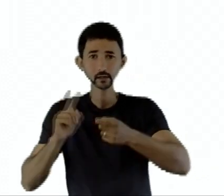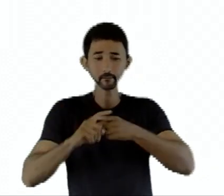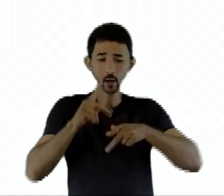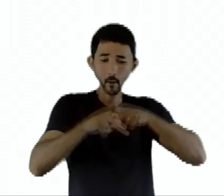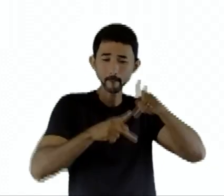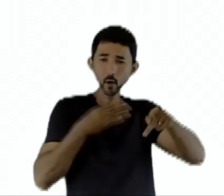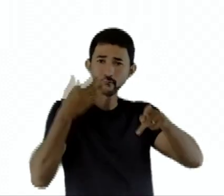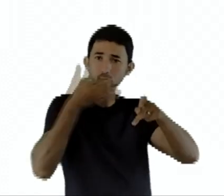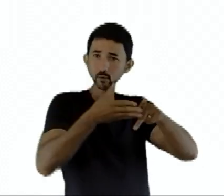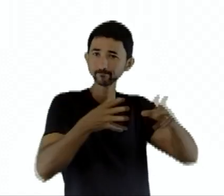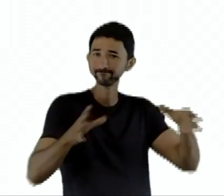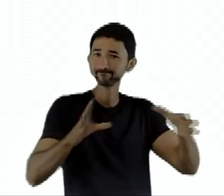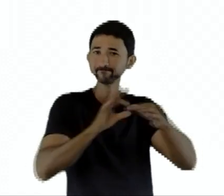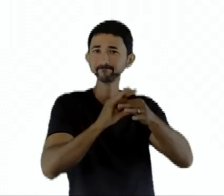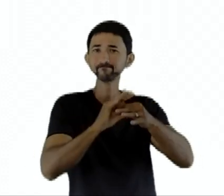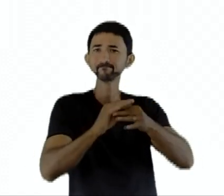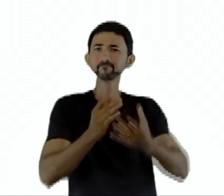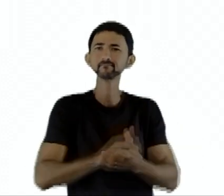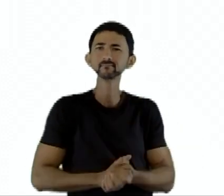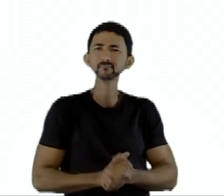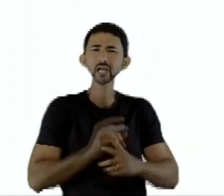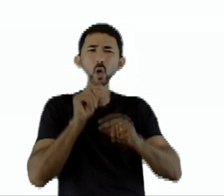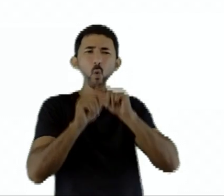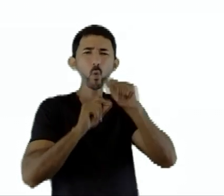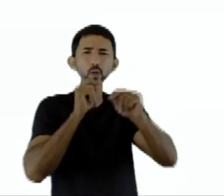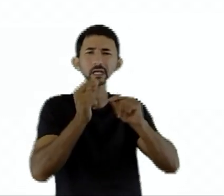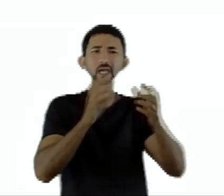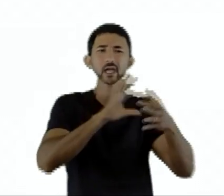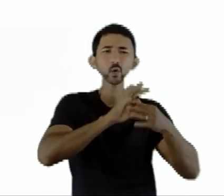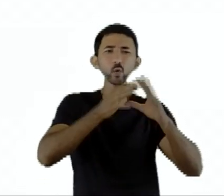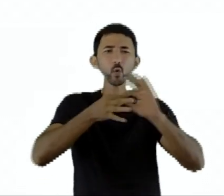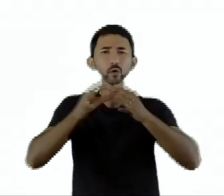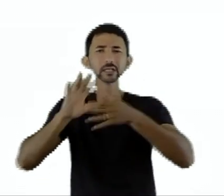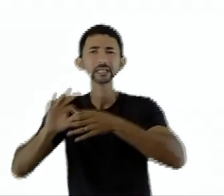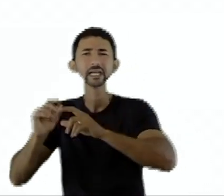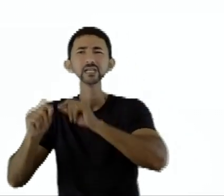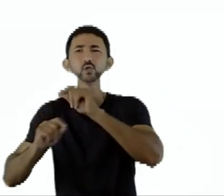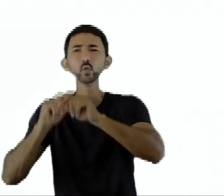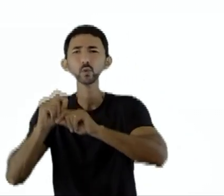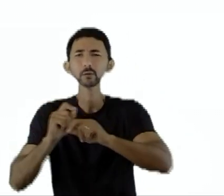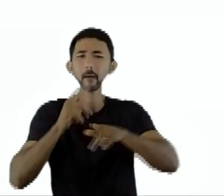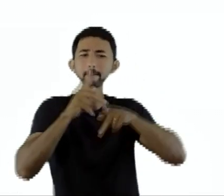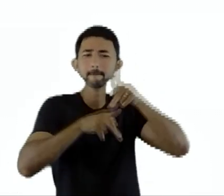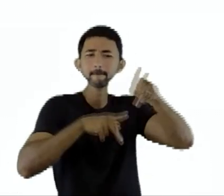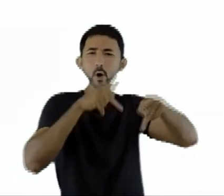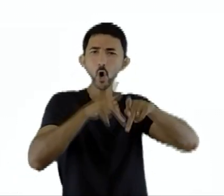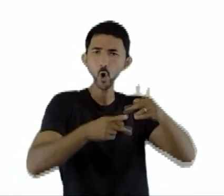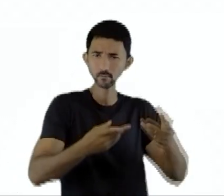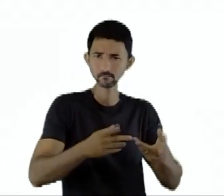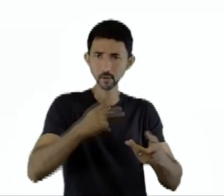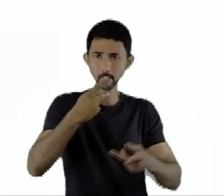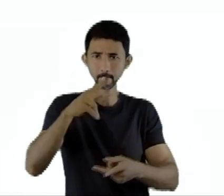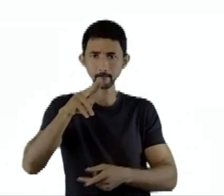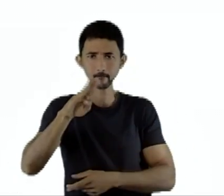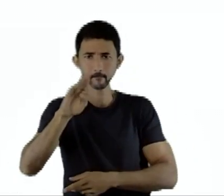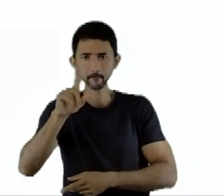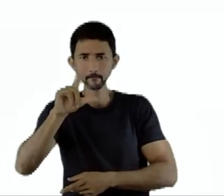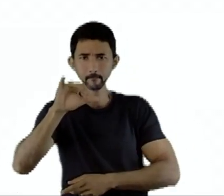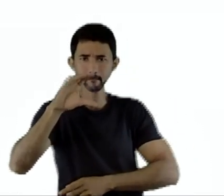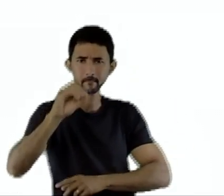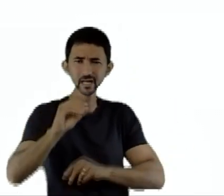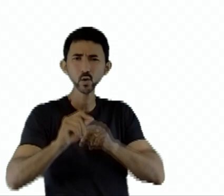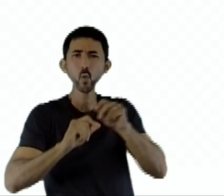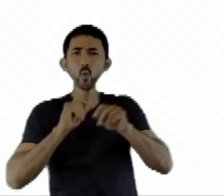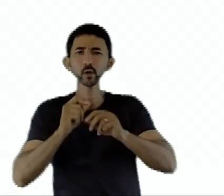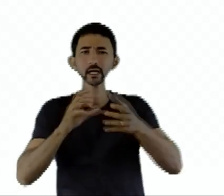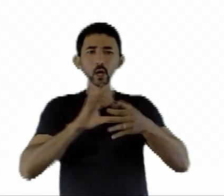Mas, professora, o que é contexto e o que é público? O contexto